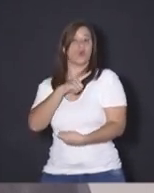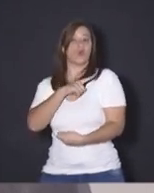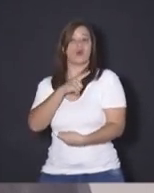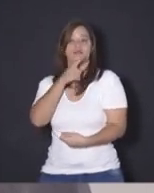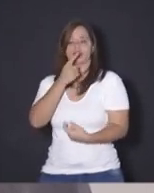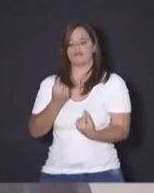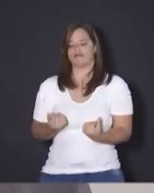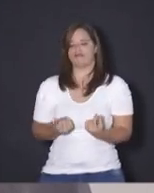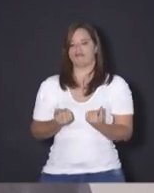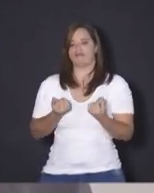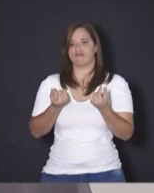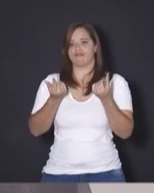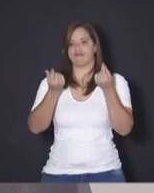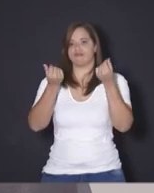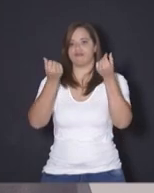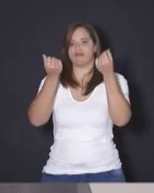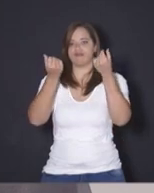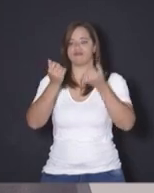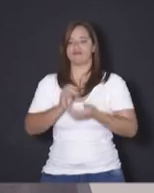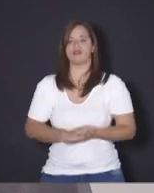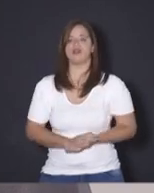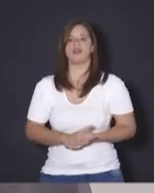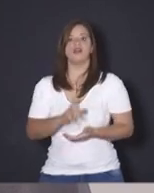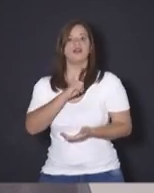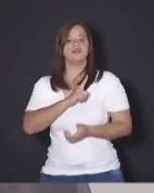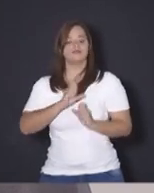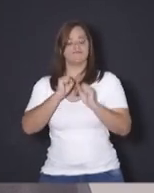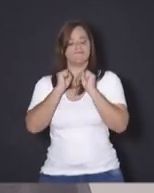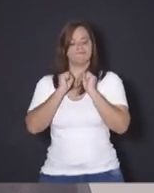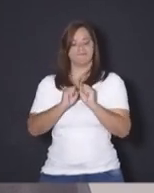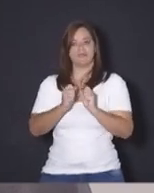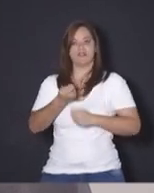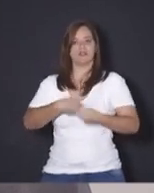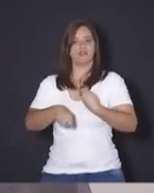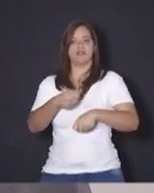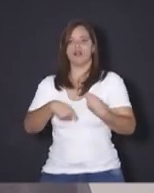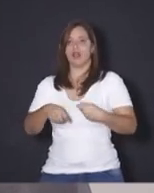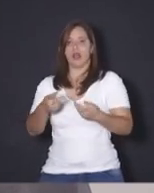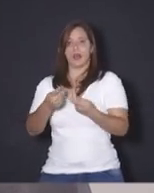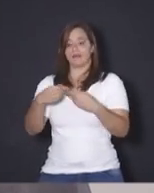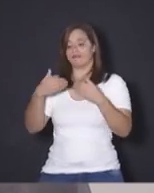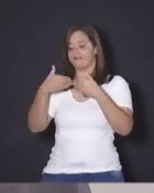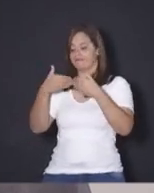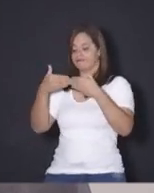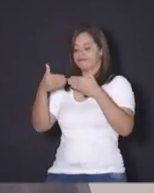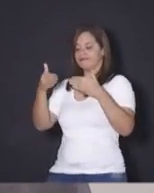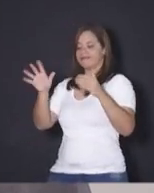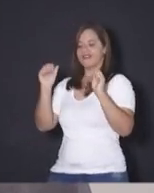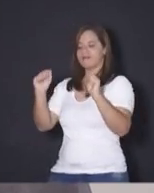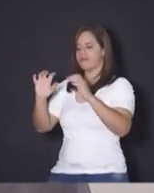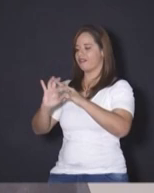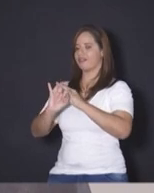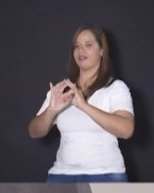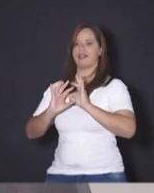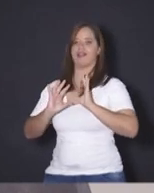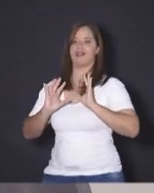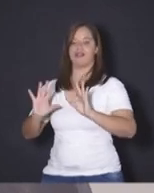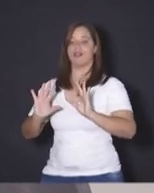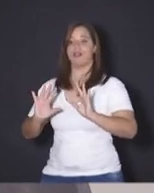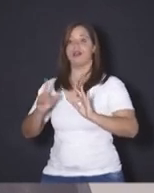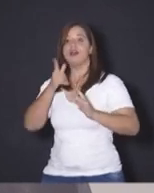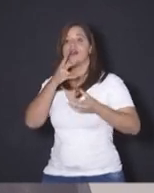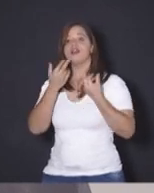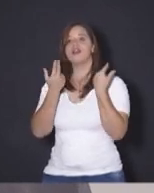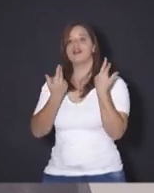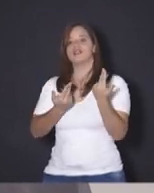dinheiro é ter um poder econômica todas as portas do brasil estão abertas como estão